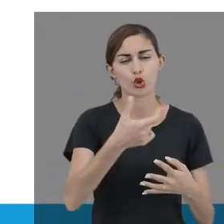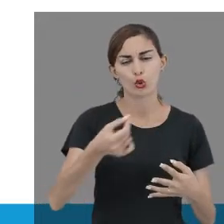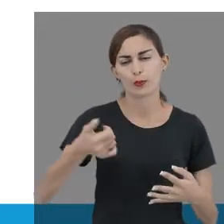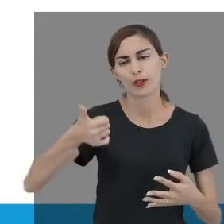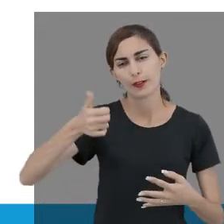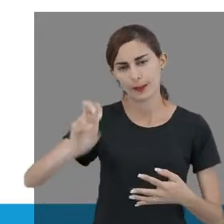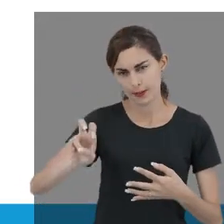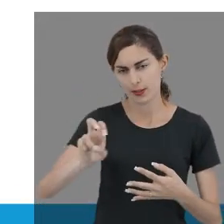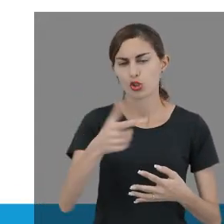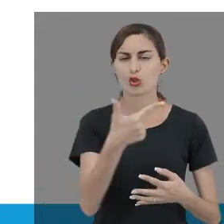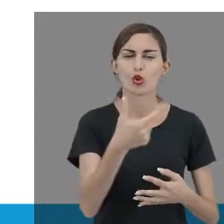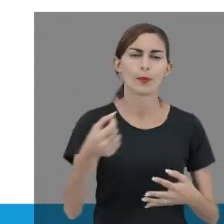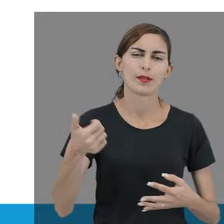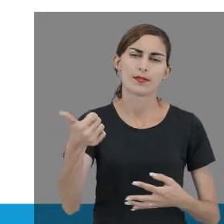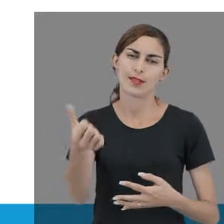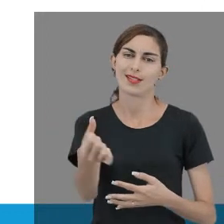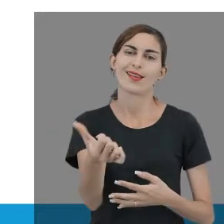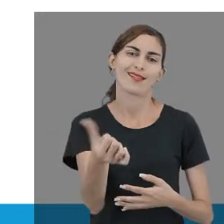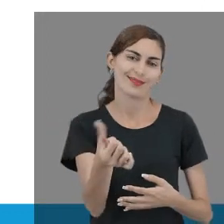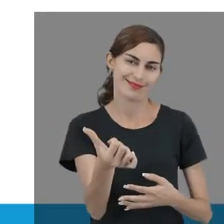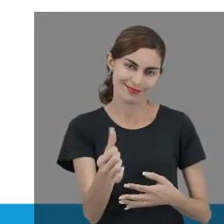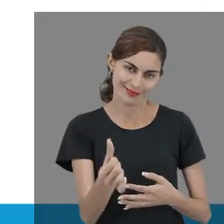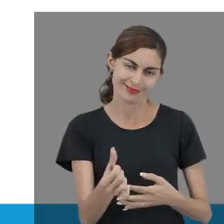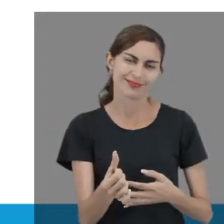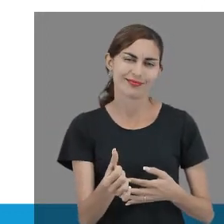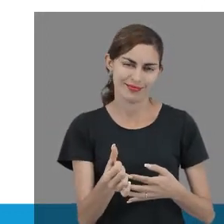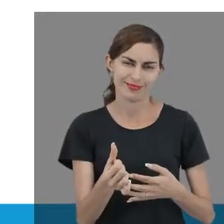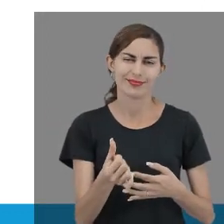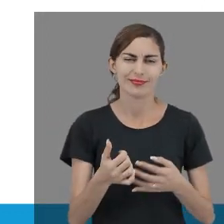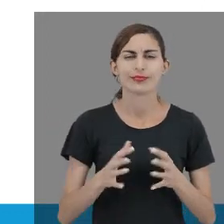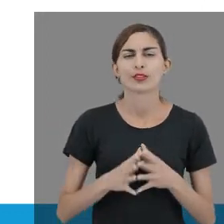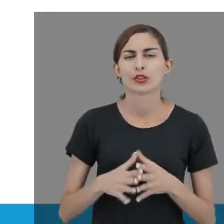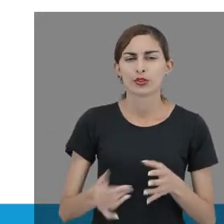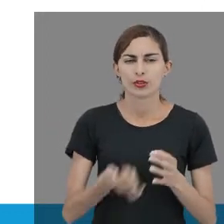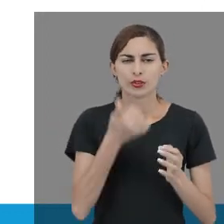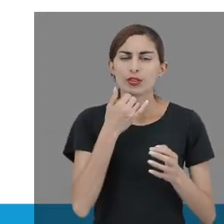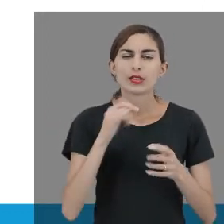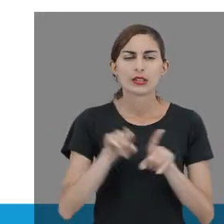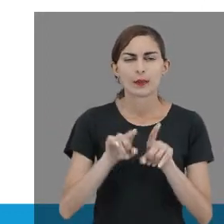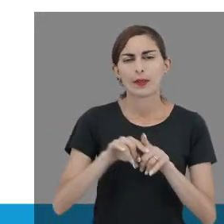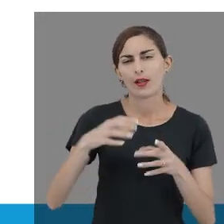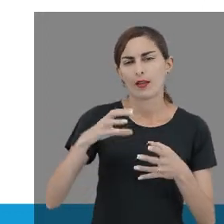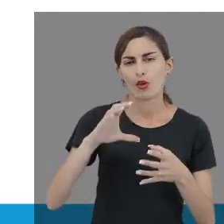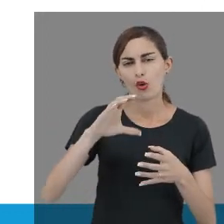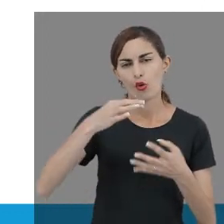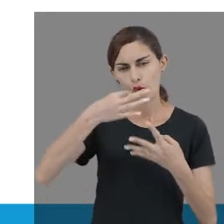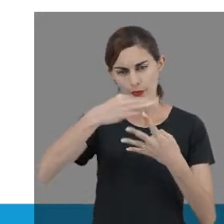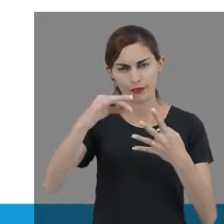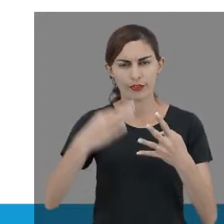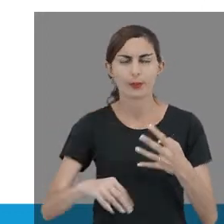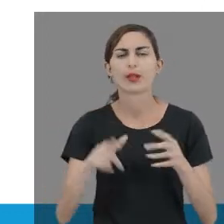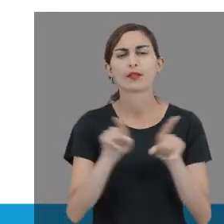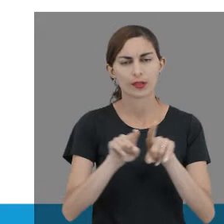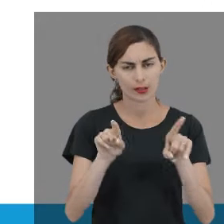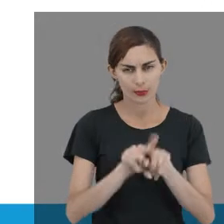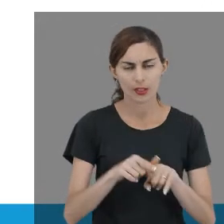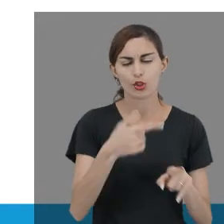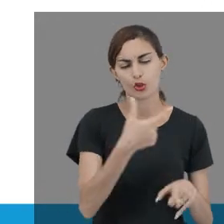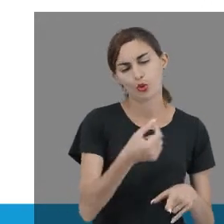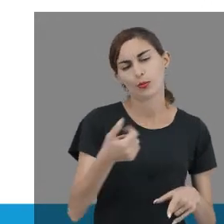2015 e 2016. Da mesma forma, dos casos notificados, desculpe. E dos casos confirmados, também foi